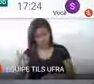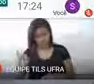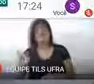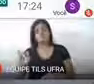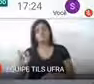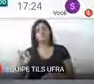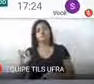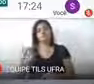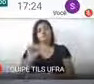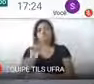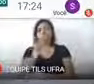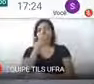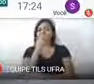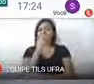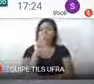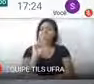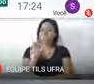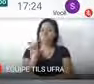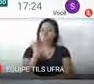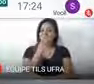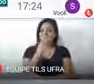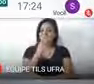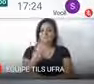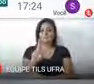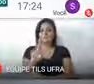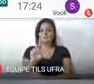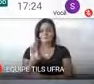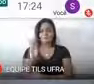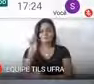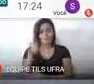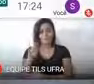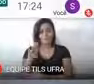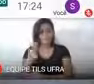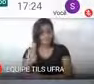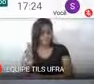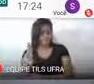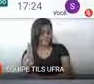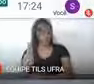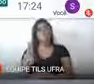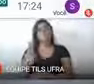e que possui cultos de matriz africana.